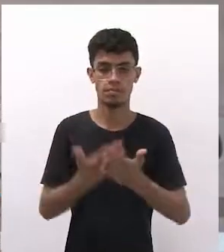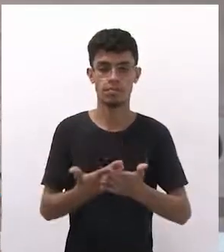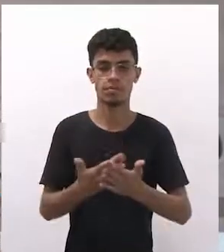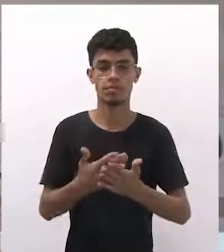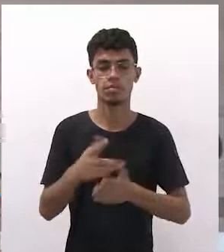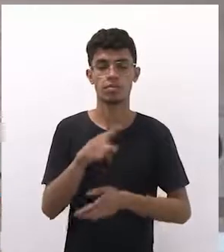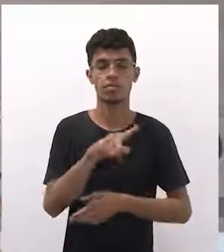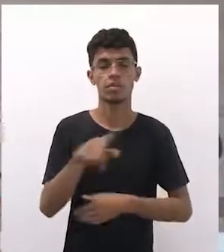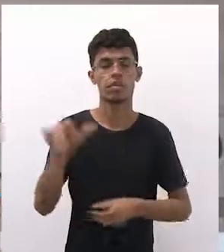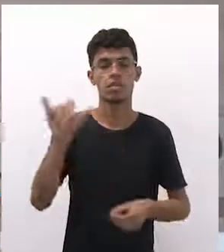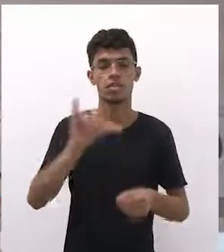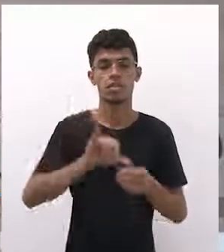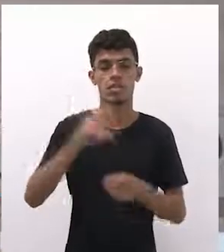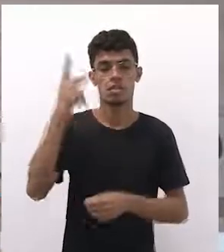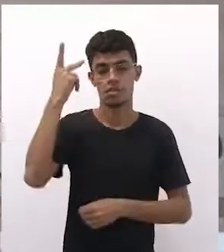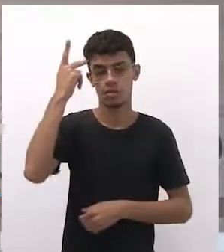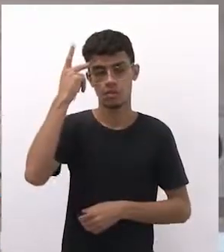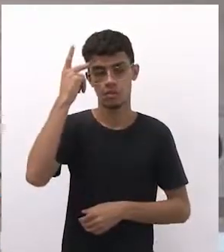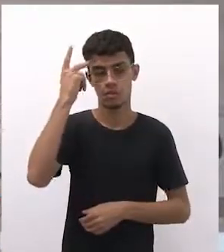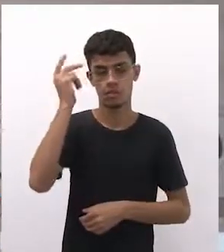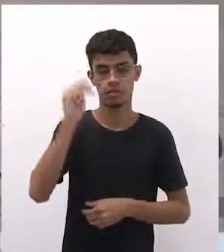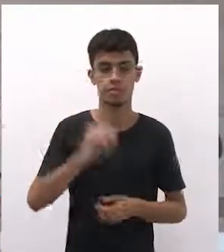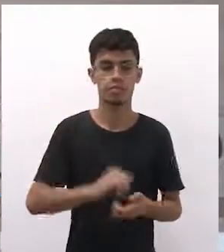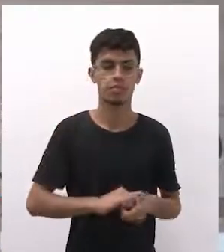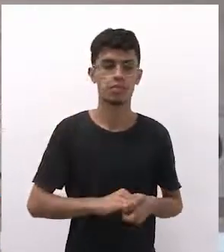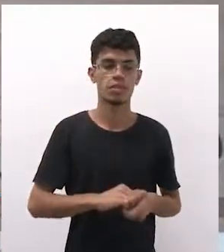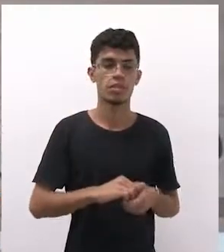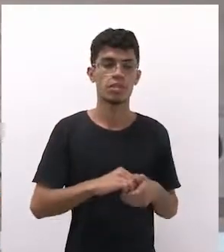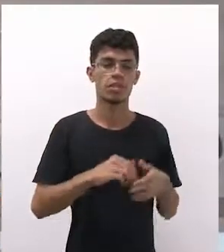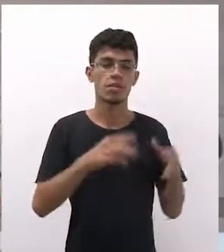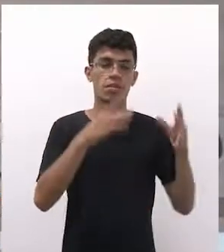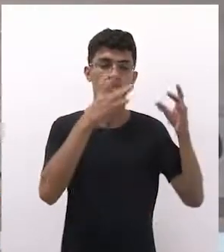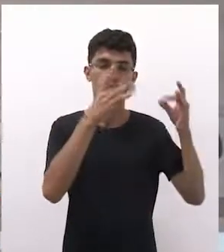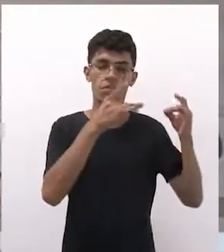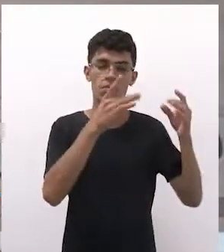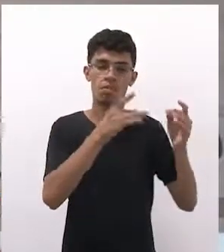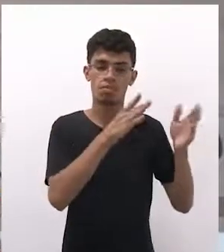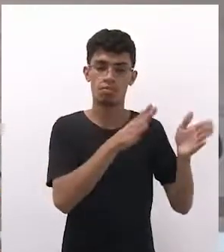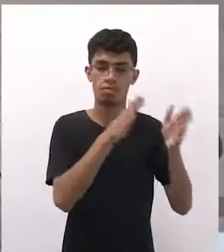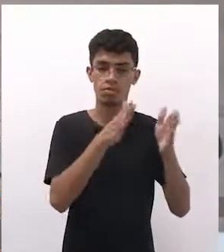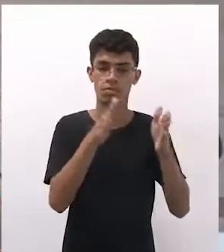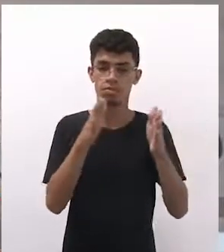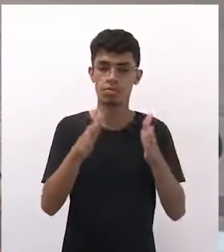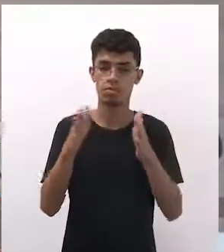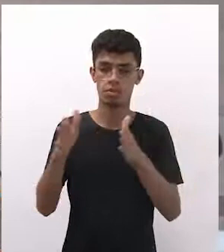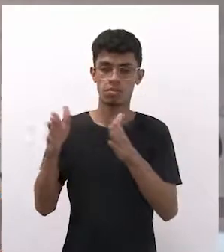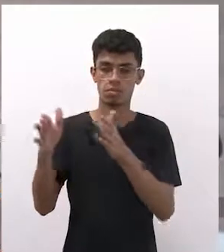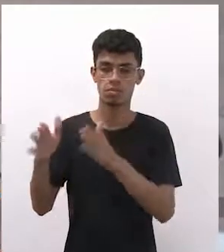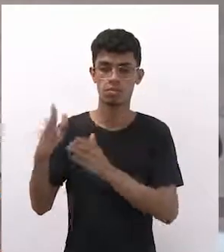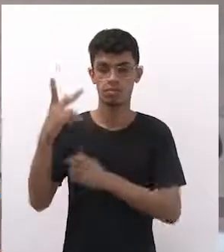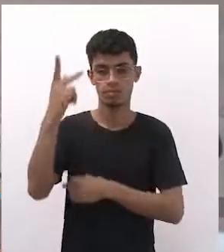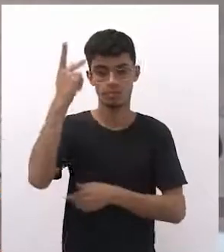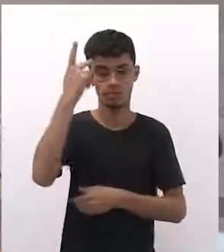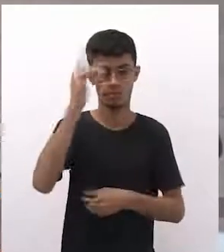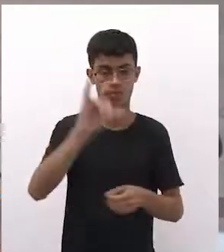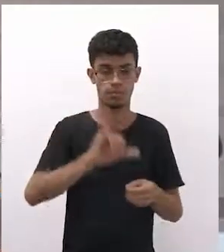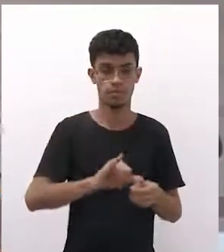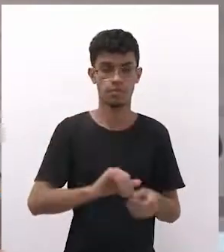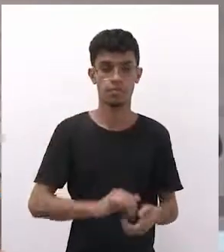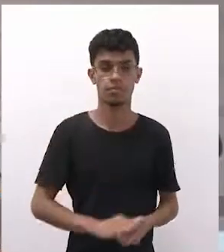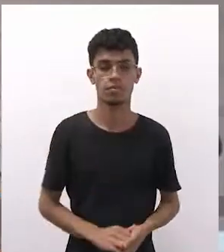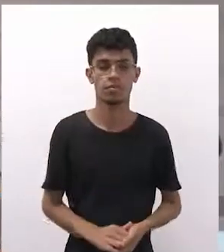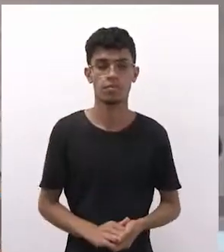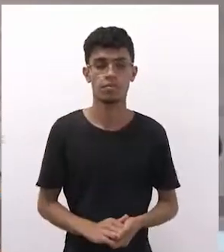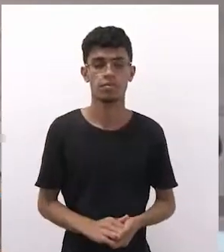da cidade de São Paulo, tem um guia passo a passo de erradicação do trabalho infantil na cidade de São Paulo. Então, ali tem